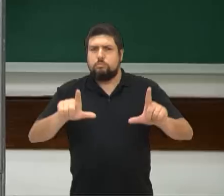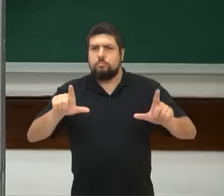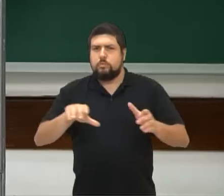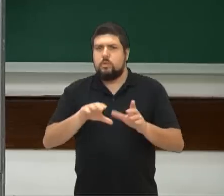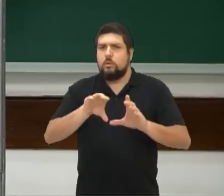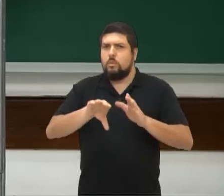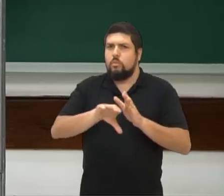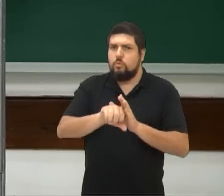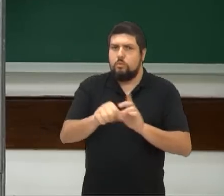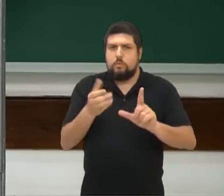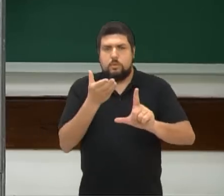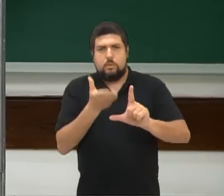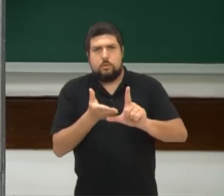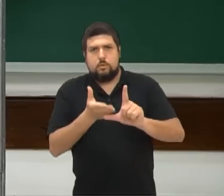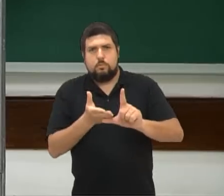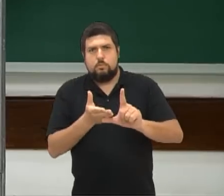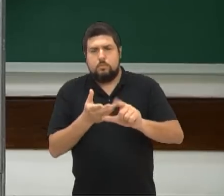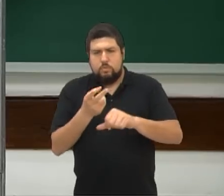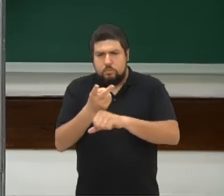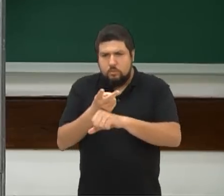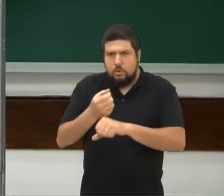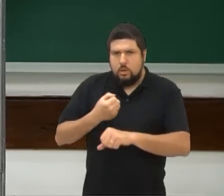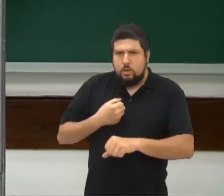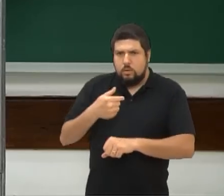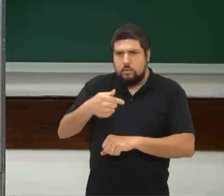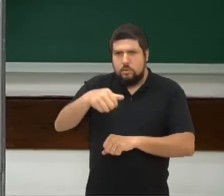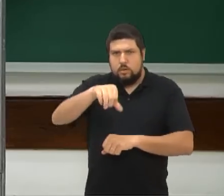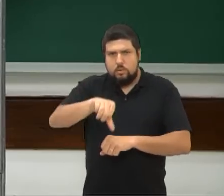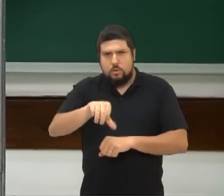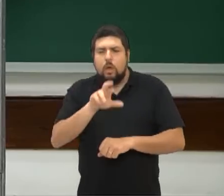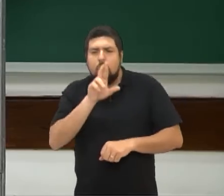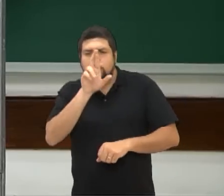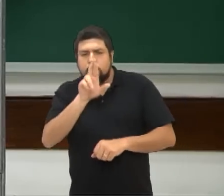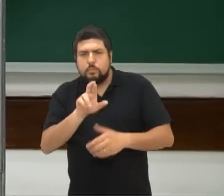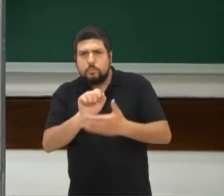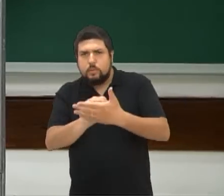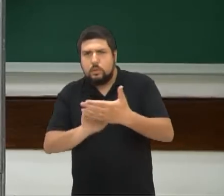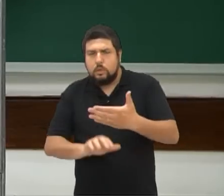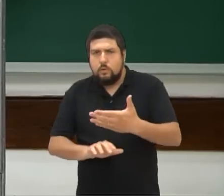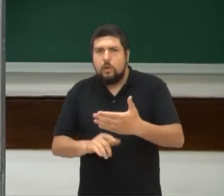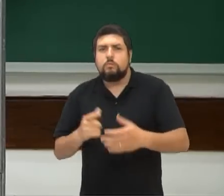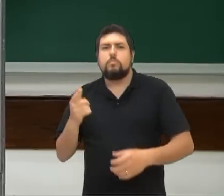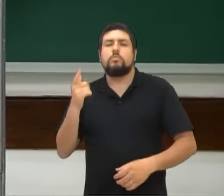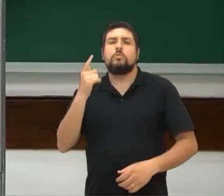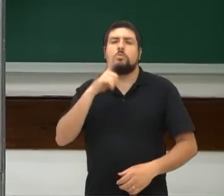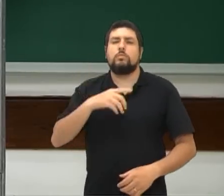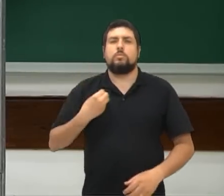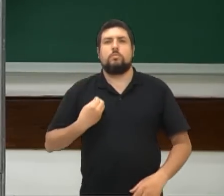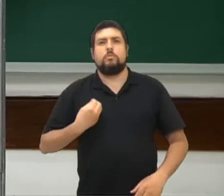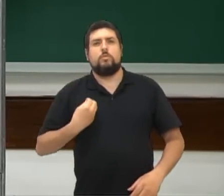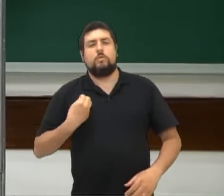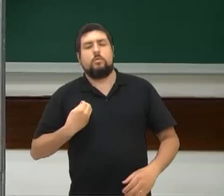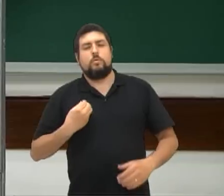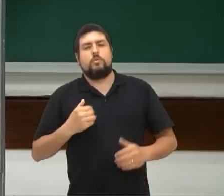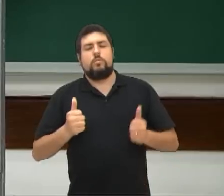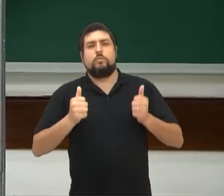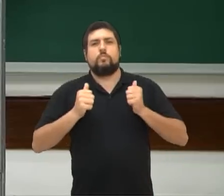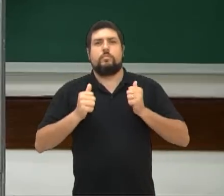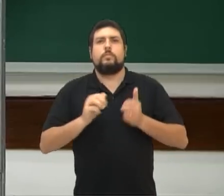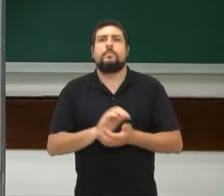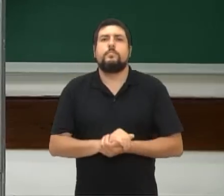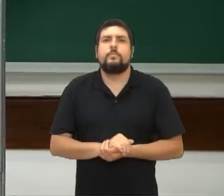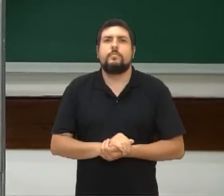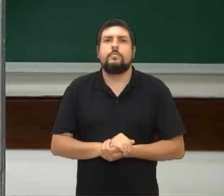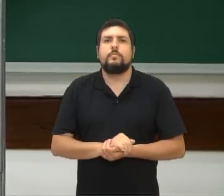79, clica lá, faz as duas atividades e já consegue a tua presença da aula de hoje, tá? Se você não tem